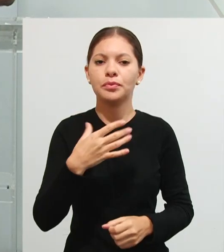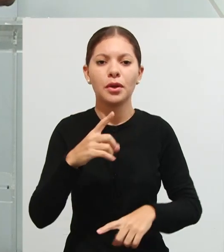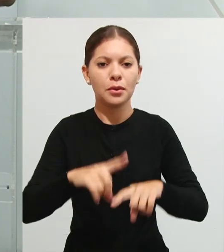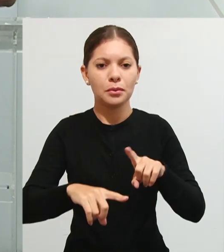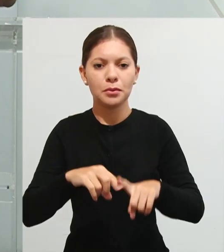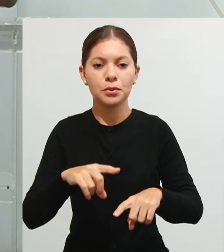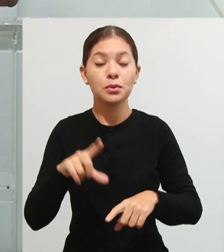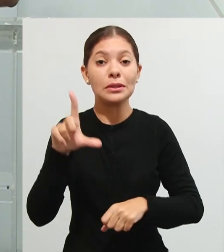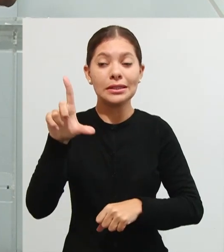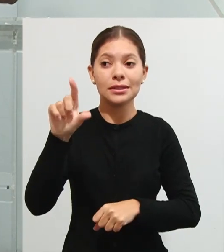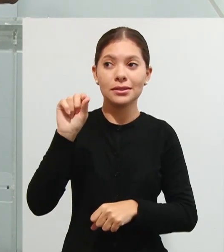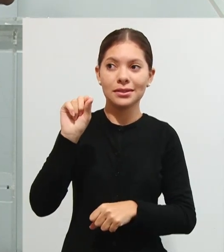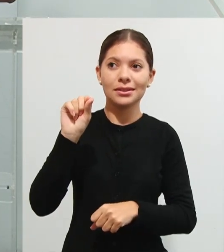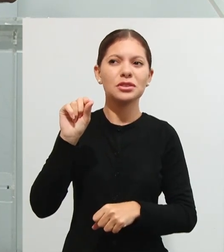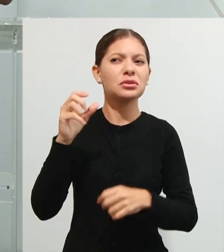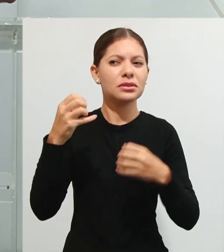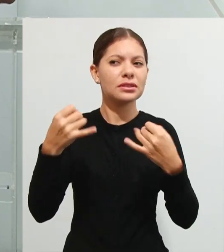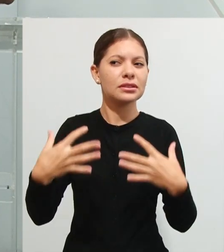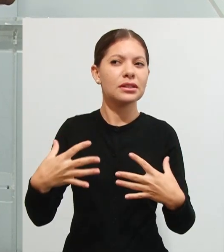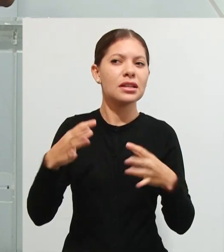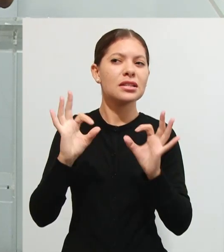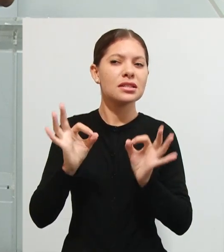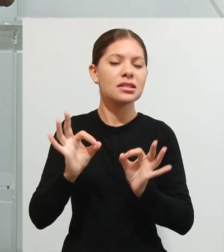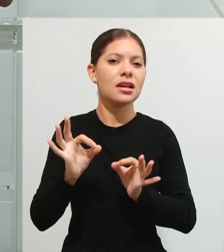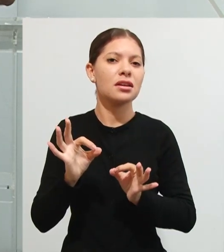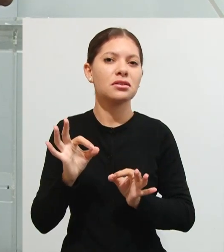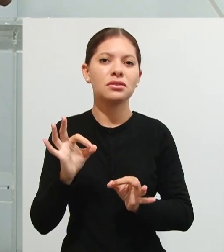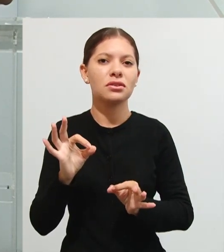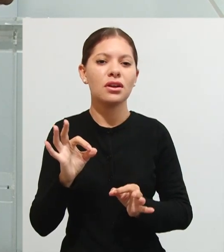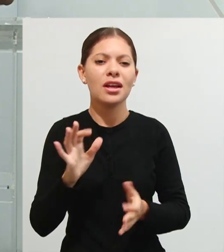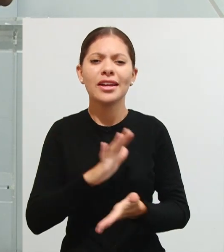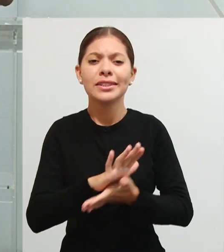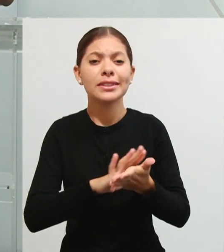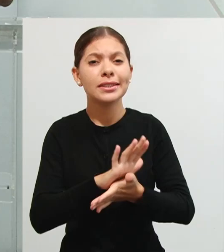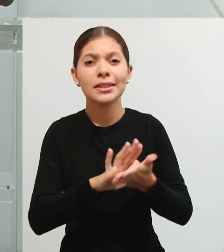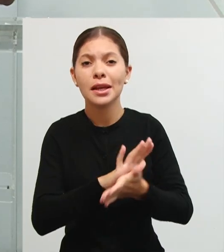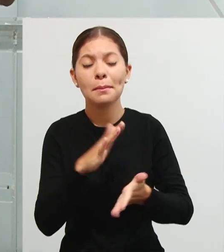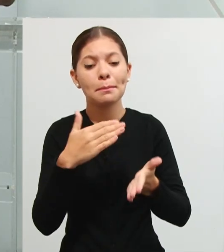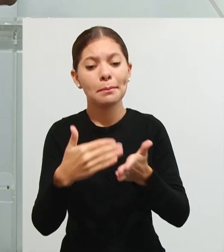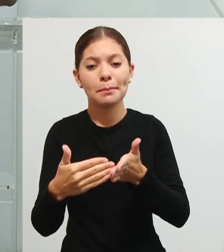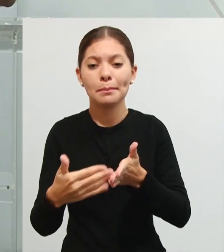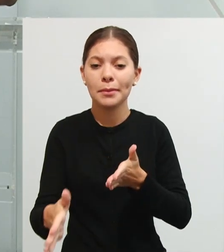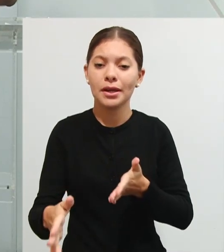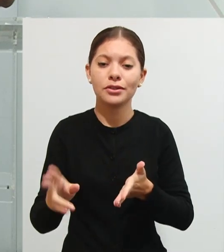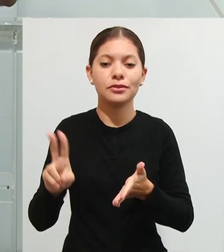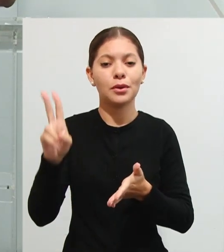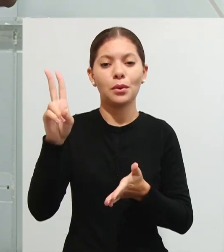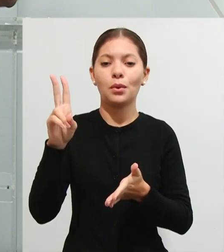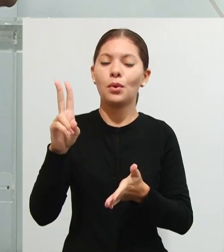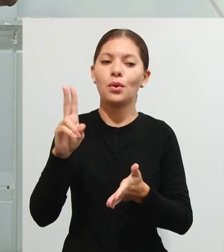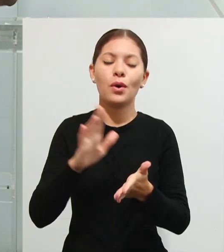produto definido, e ninguém perde valor, ninguém perde comércio,